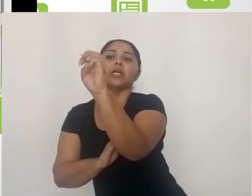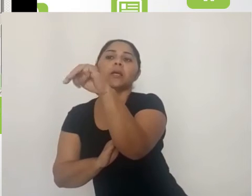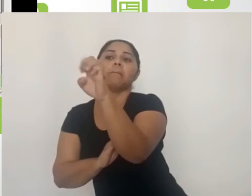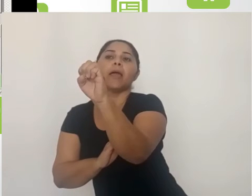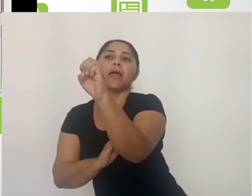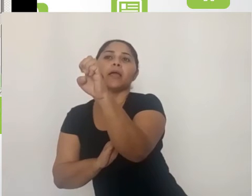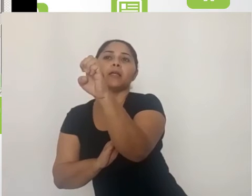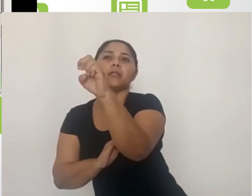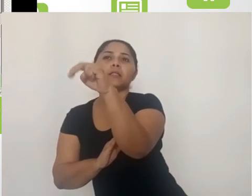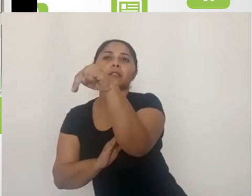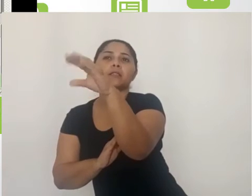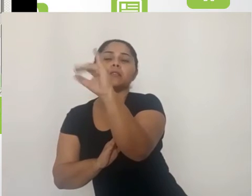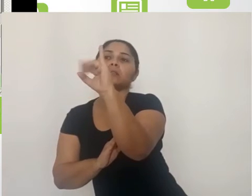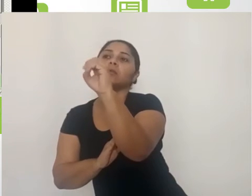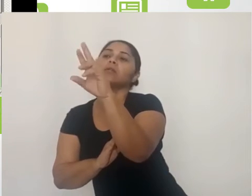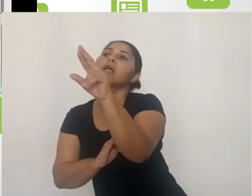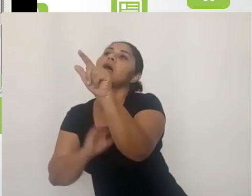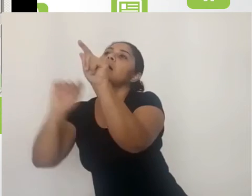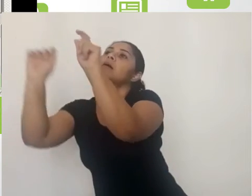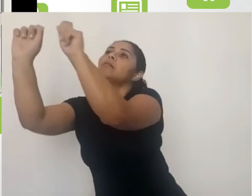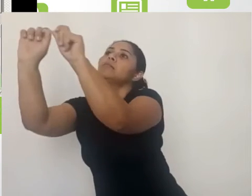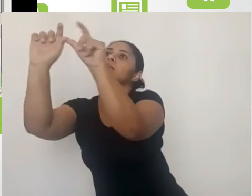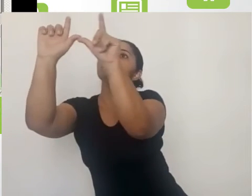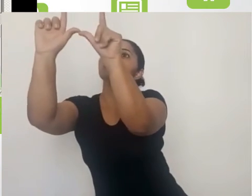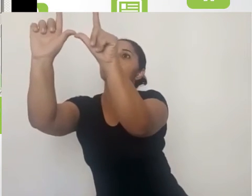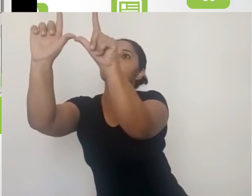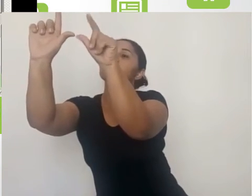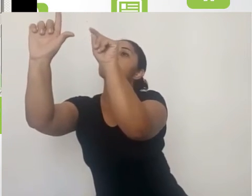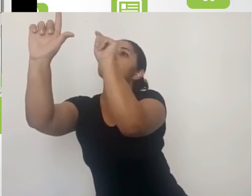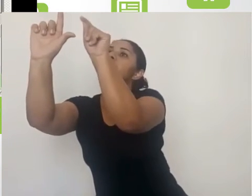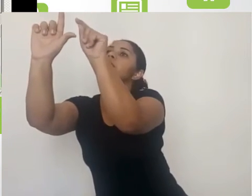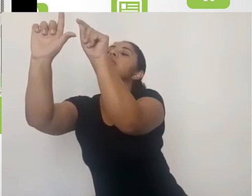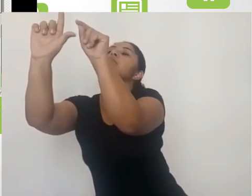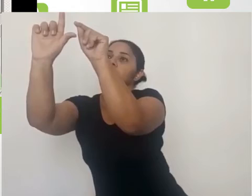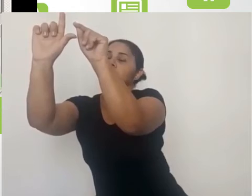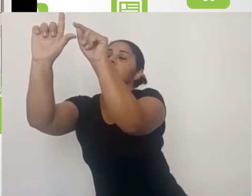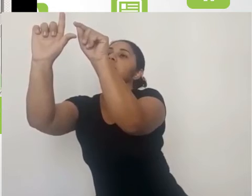Posso redimensionar o meu objeto.